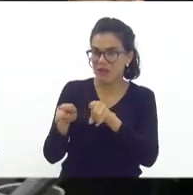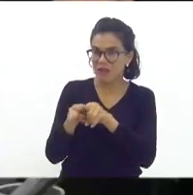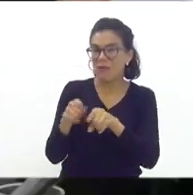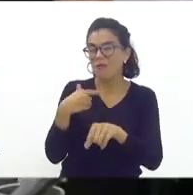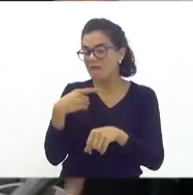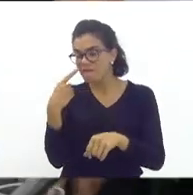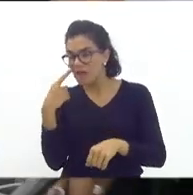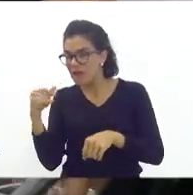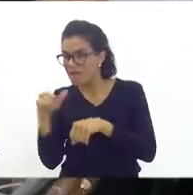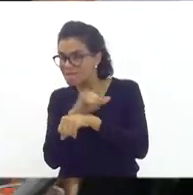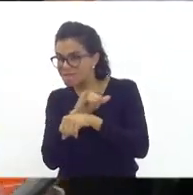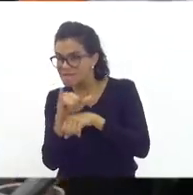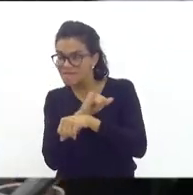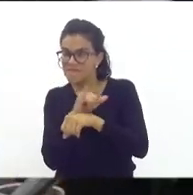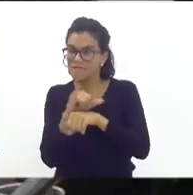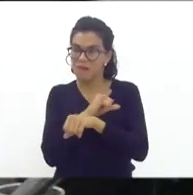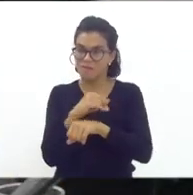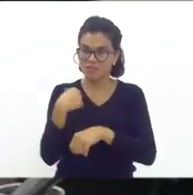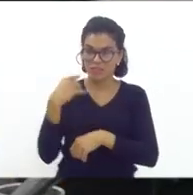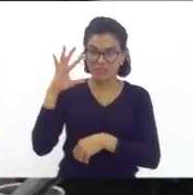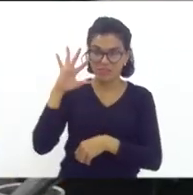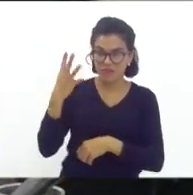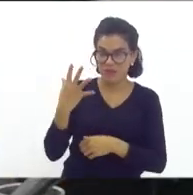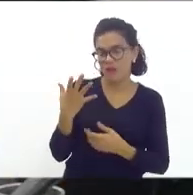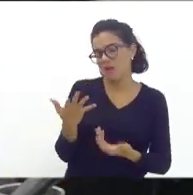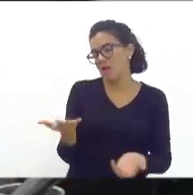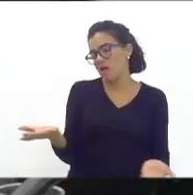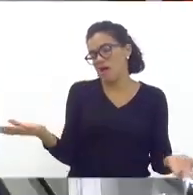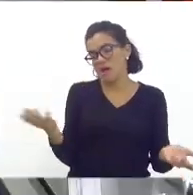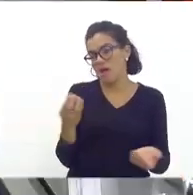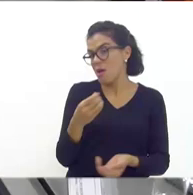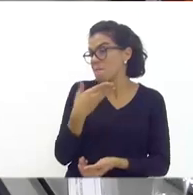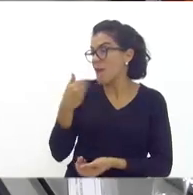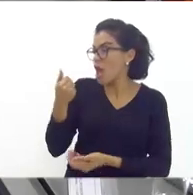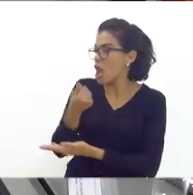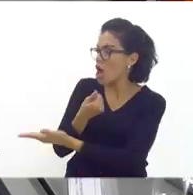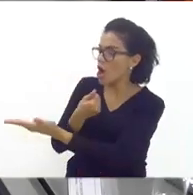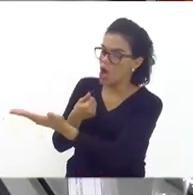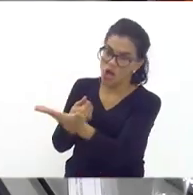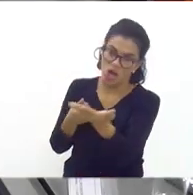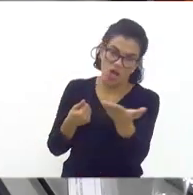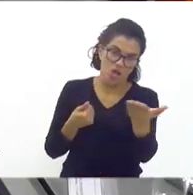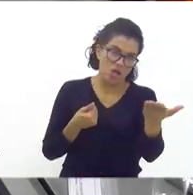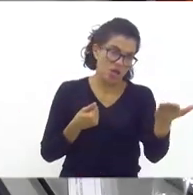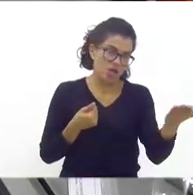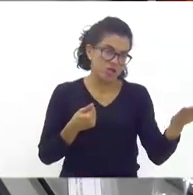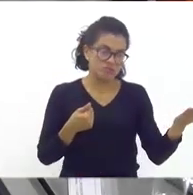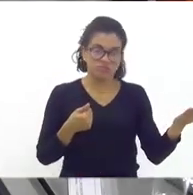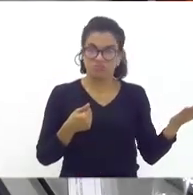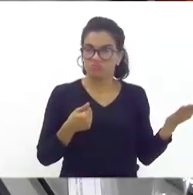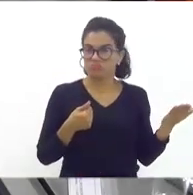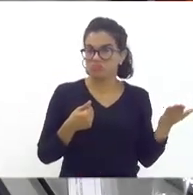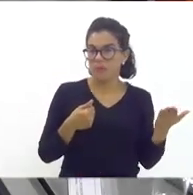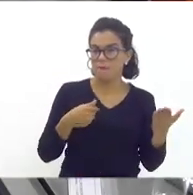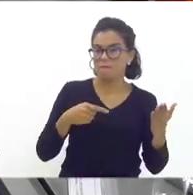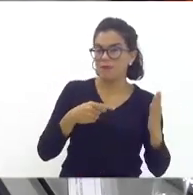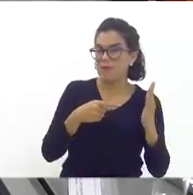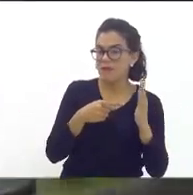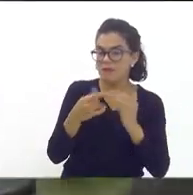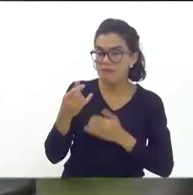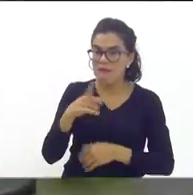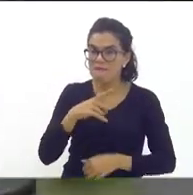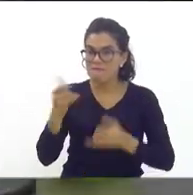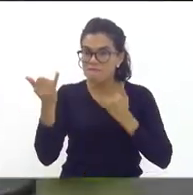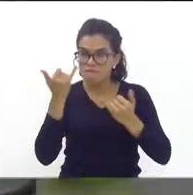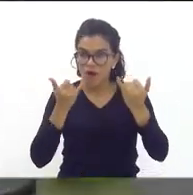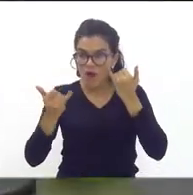um critério para a gente tratar isso ninguém melhor do que os senhores que estão recebendo as informações